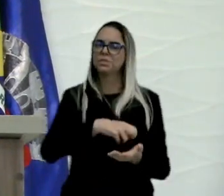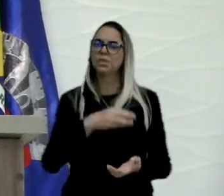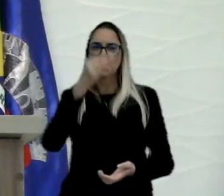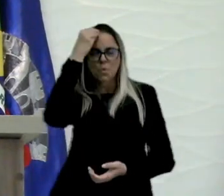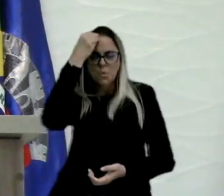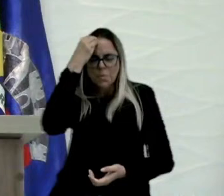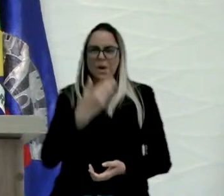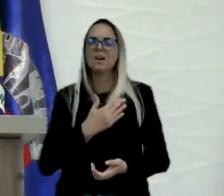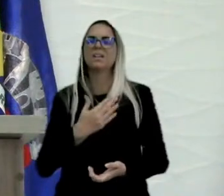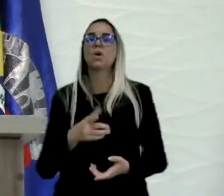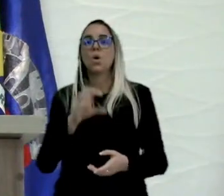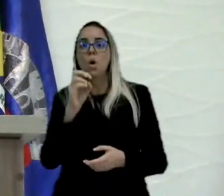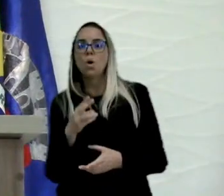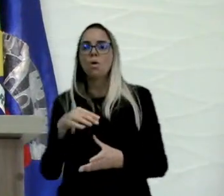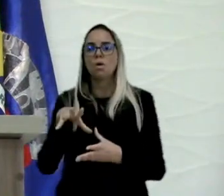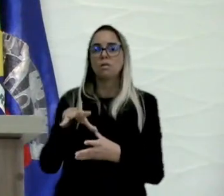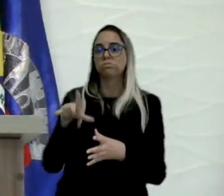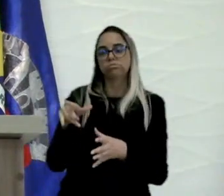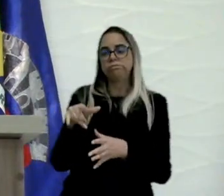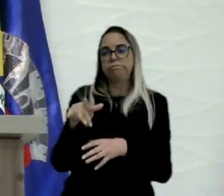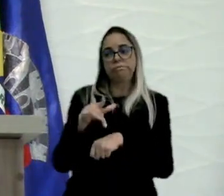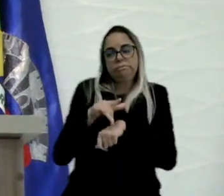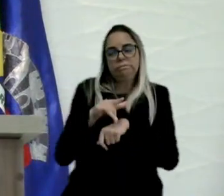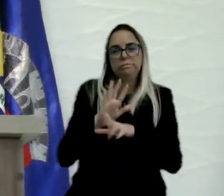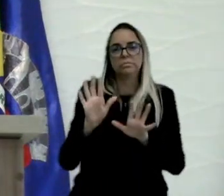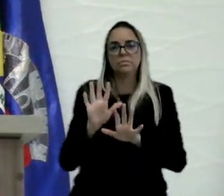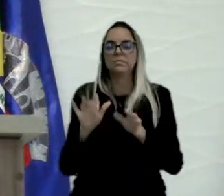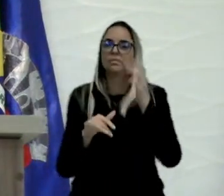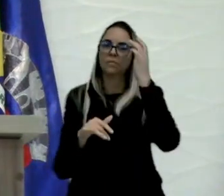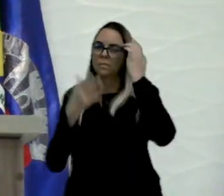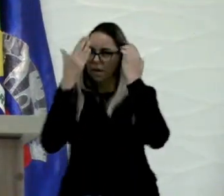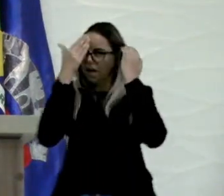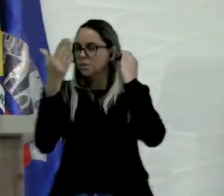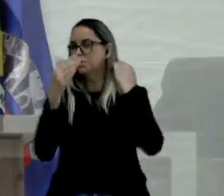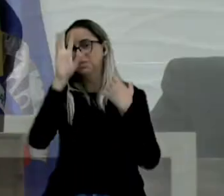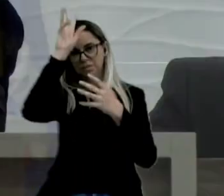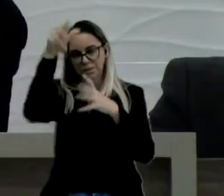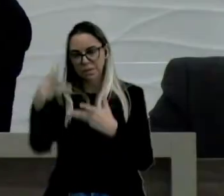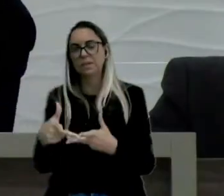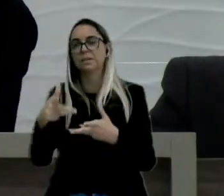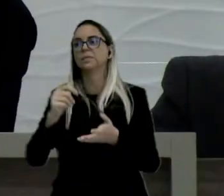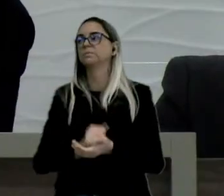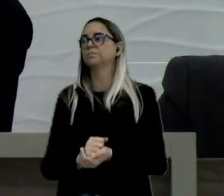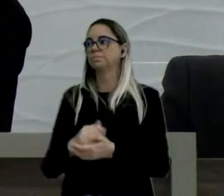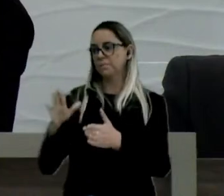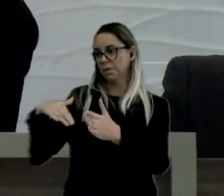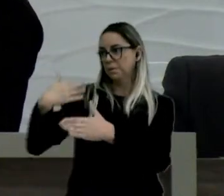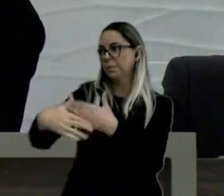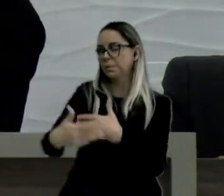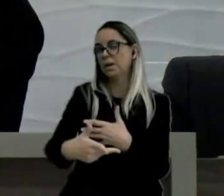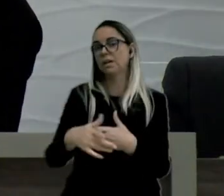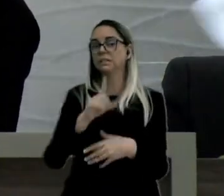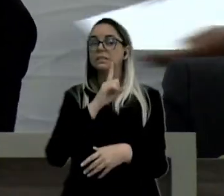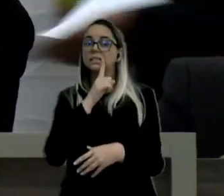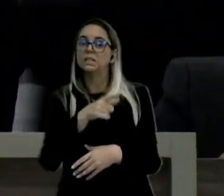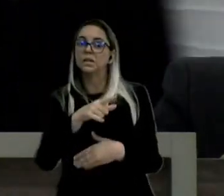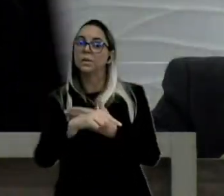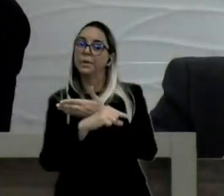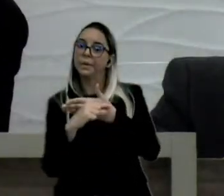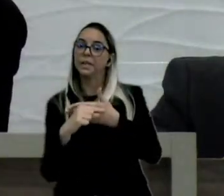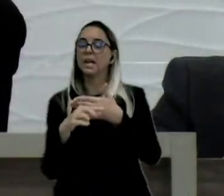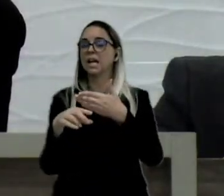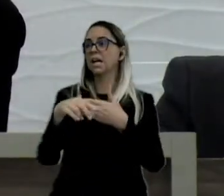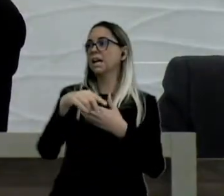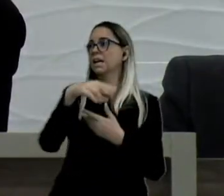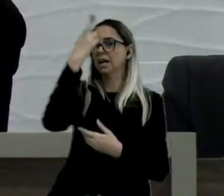e absolver os inocentes Obrigado continu discurso a indicação do vereador Reinaldo